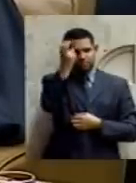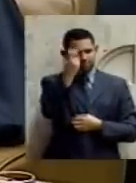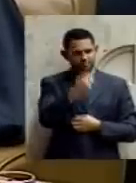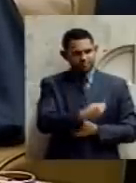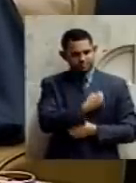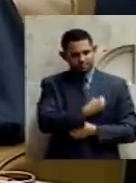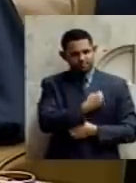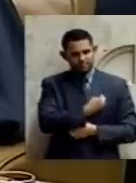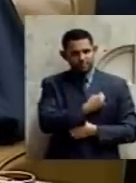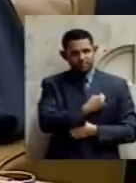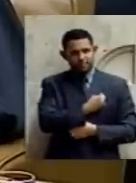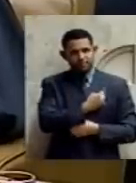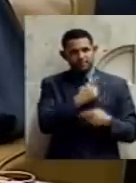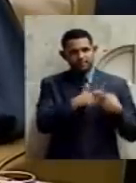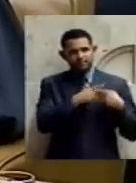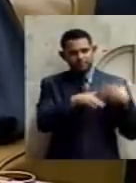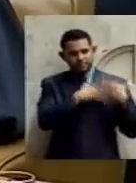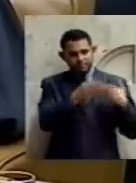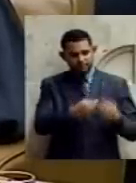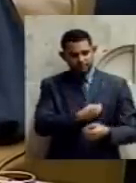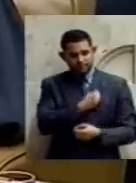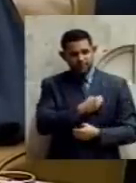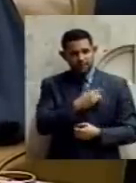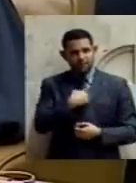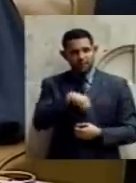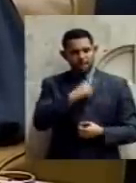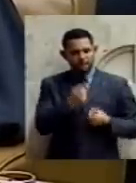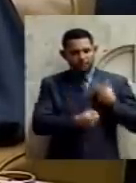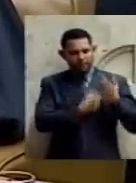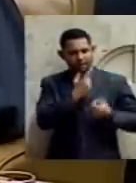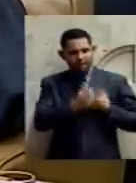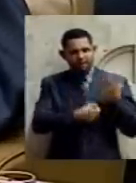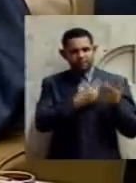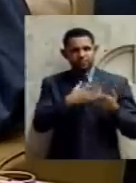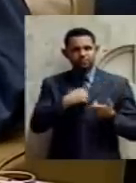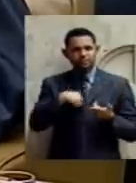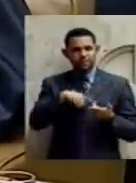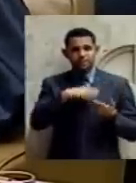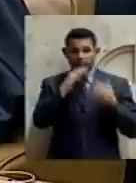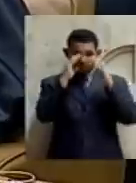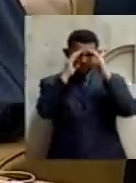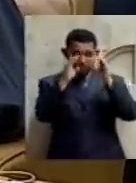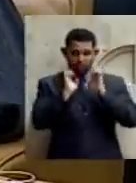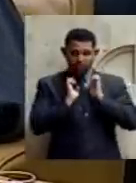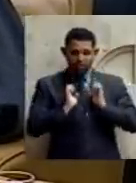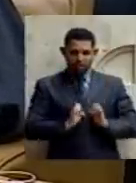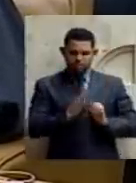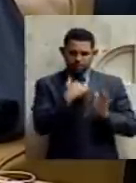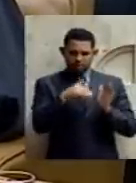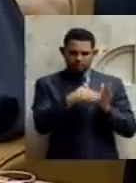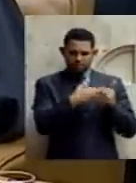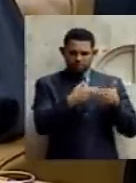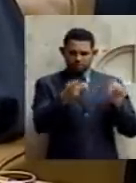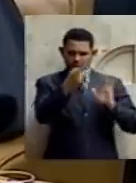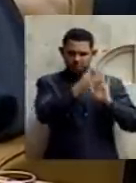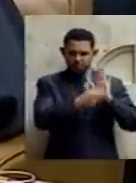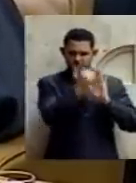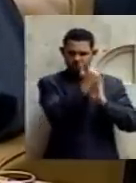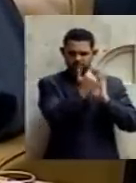pena e a virilidade do seu senso ético e moral nos processos relativos às ações afirmativas